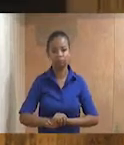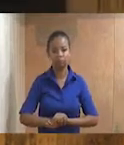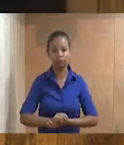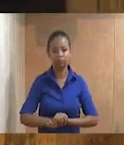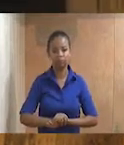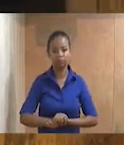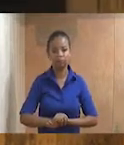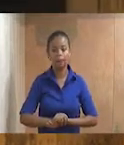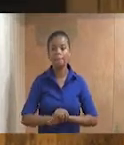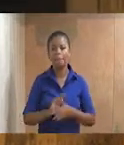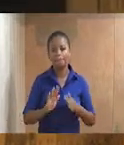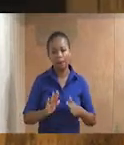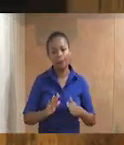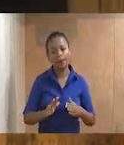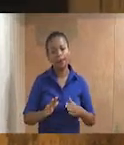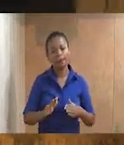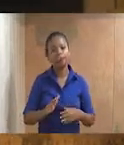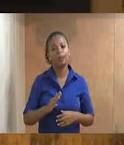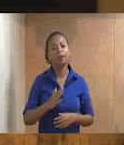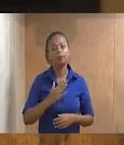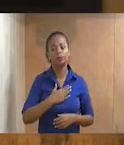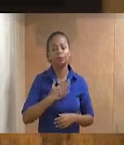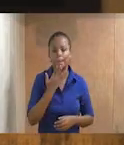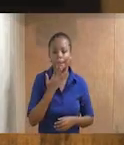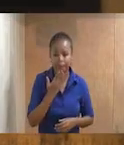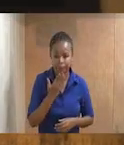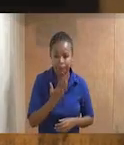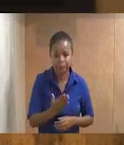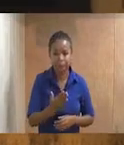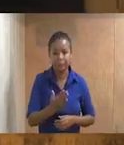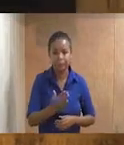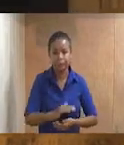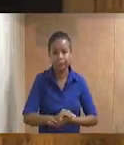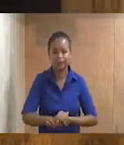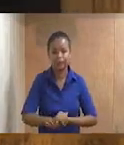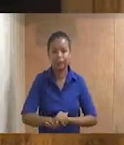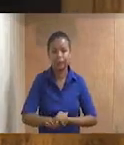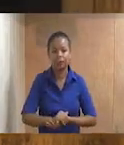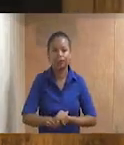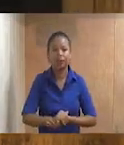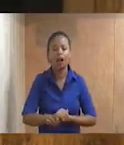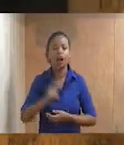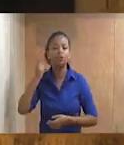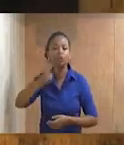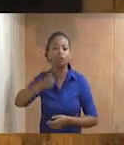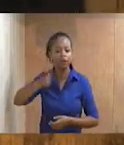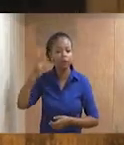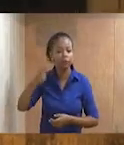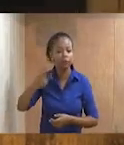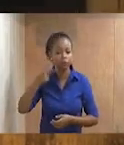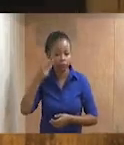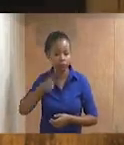Mas eu gostaria de pedir a meus pares